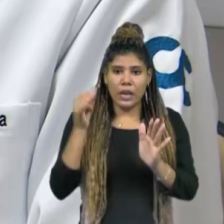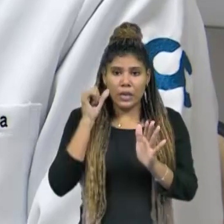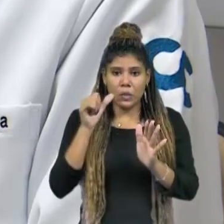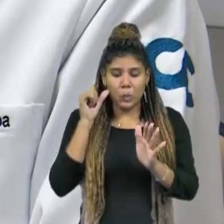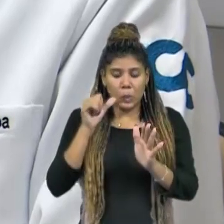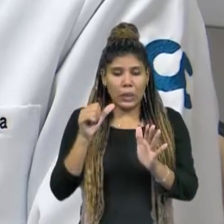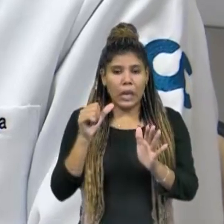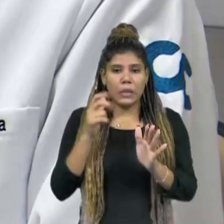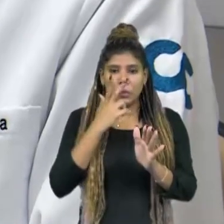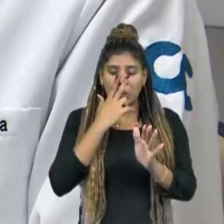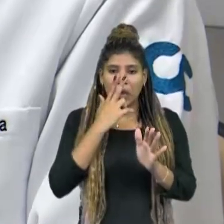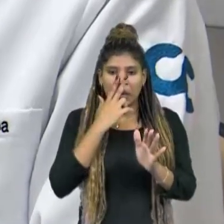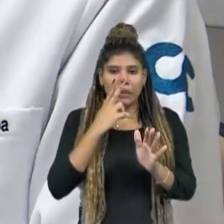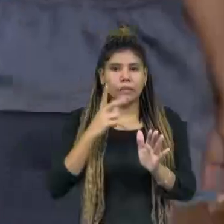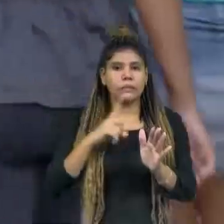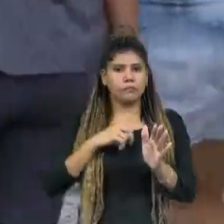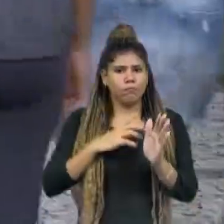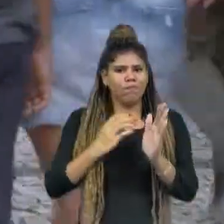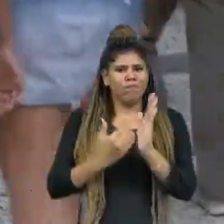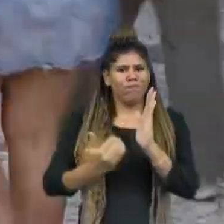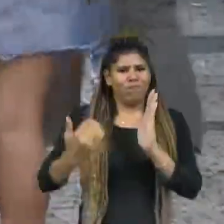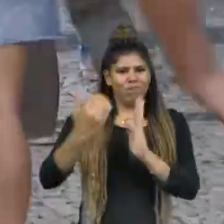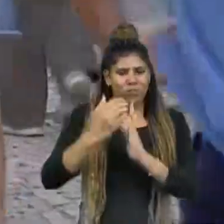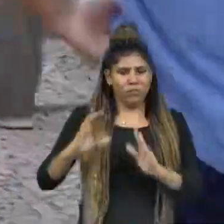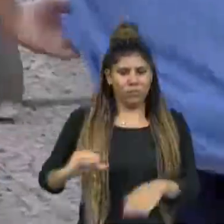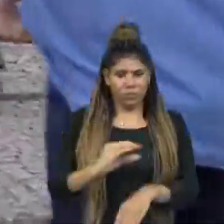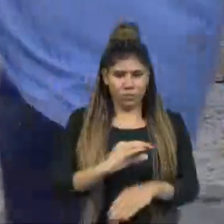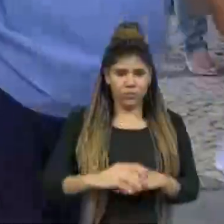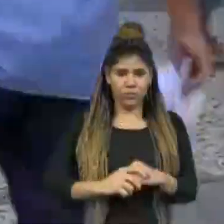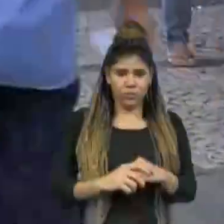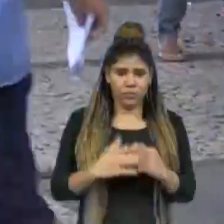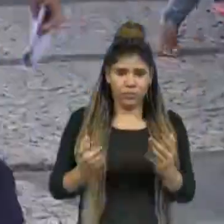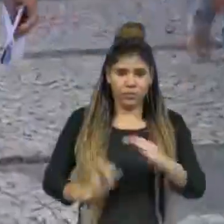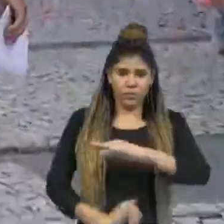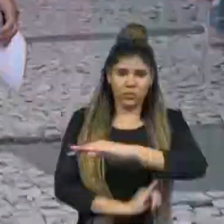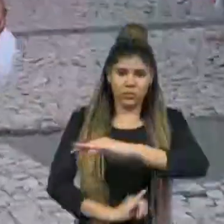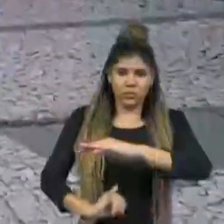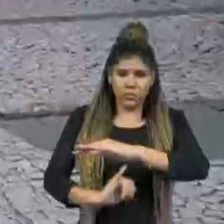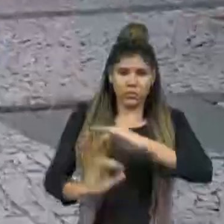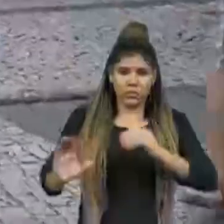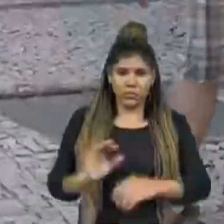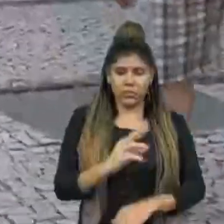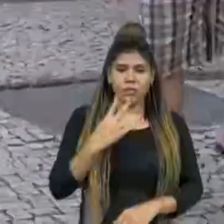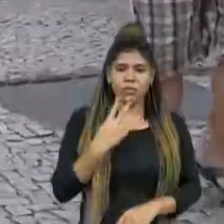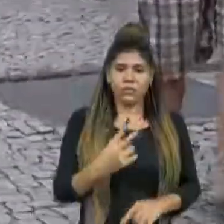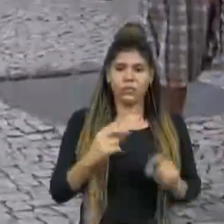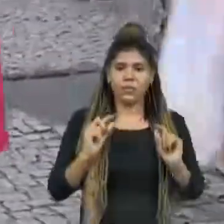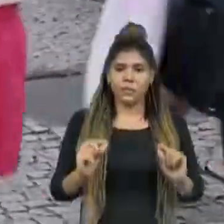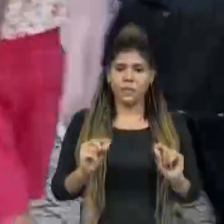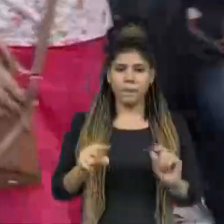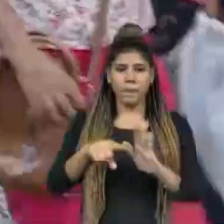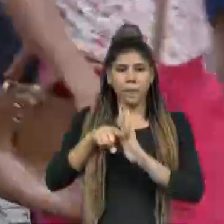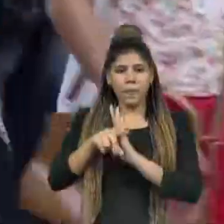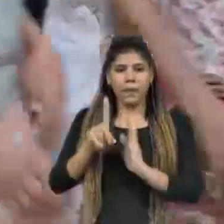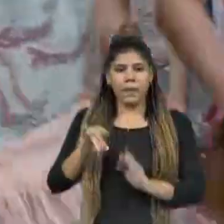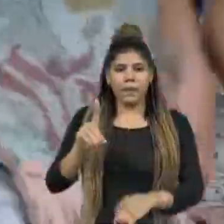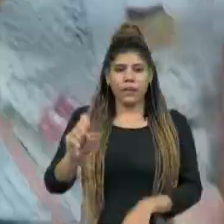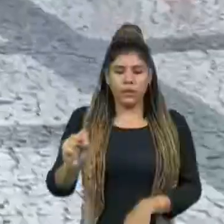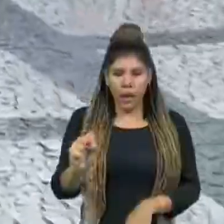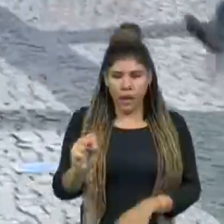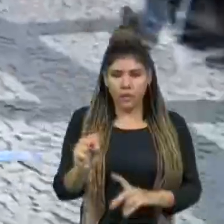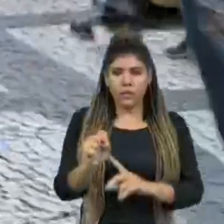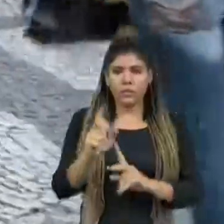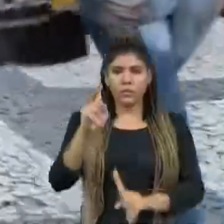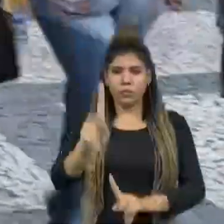avançado de doença que dificulta o tratamento. O boletim do Instituto Nacional de Câncer usa dados populacionais e registros de cerca